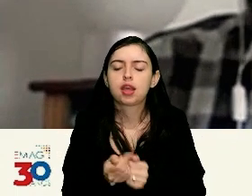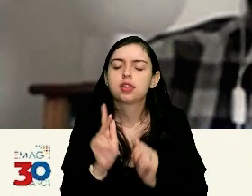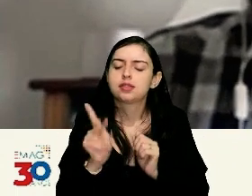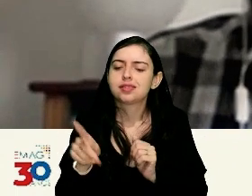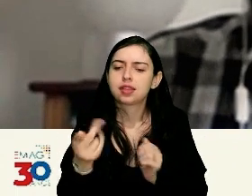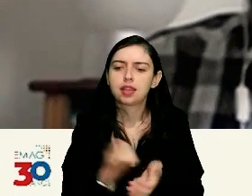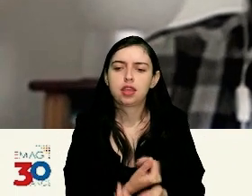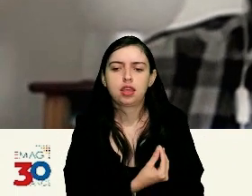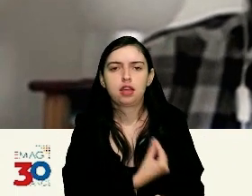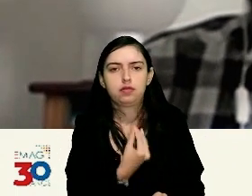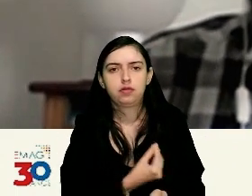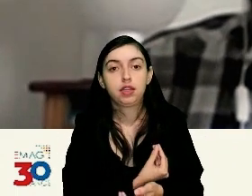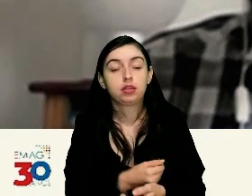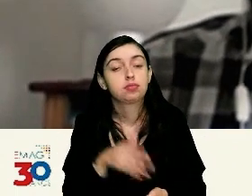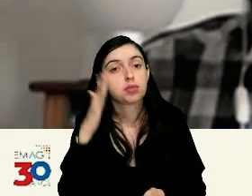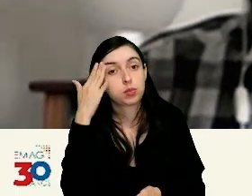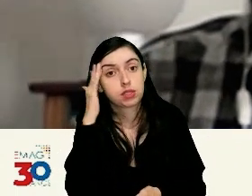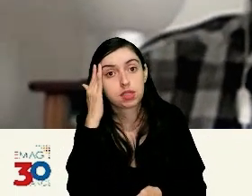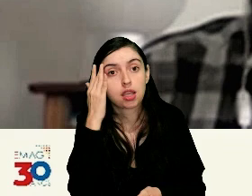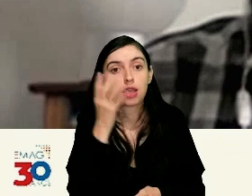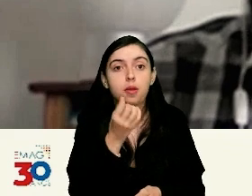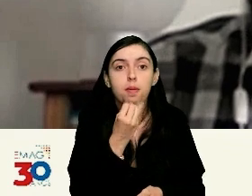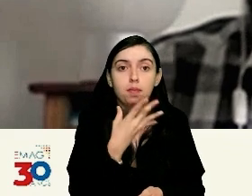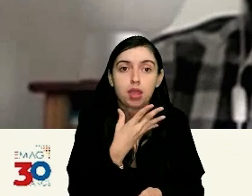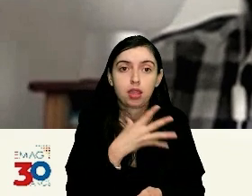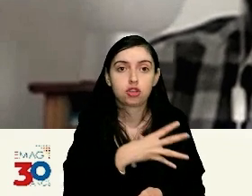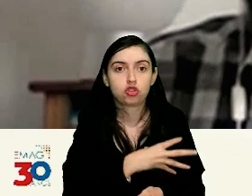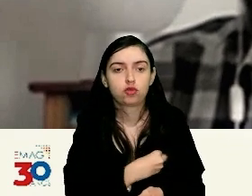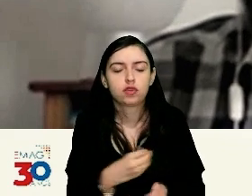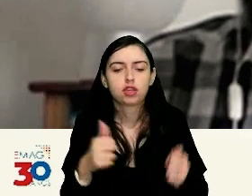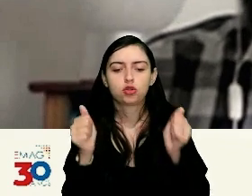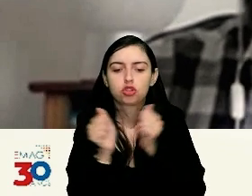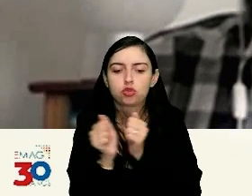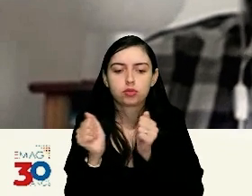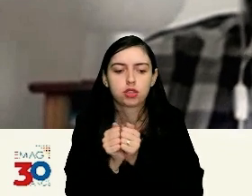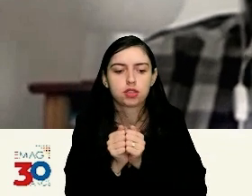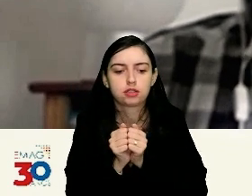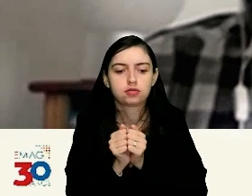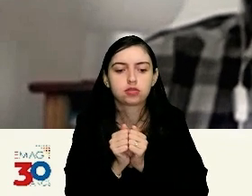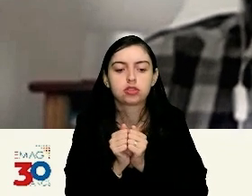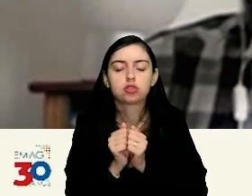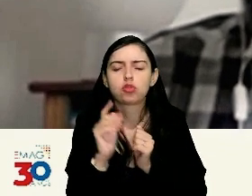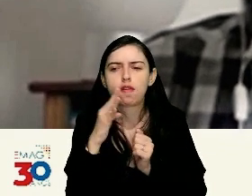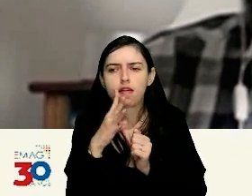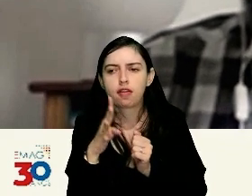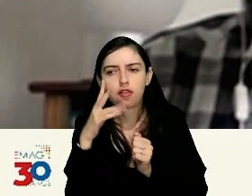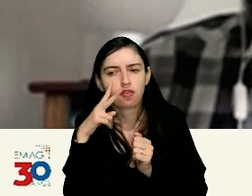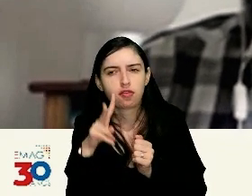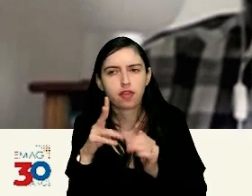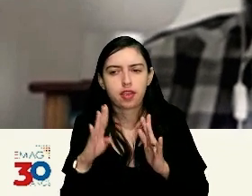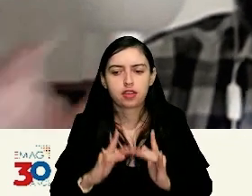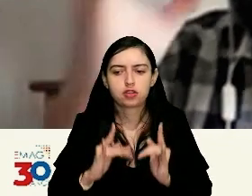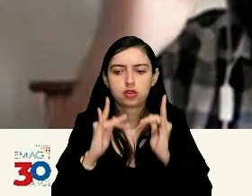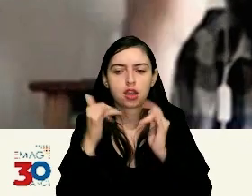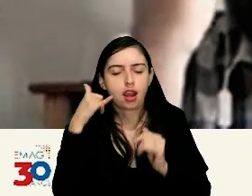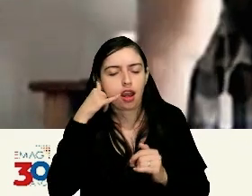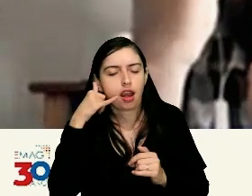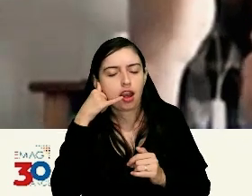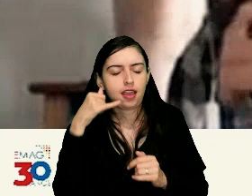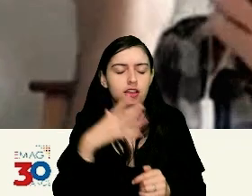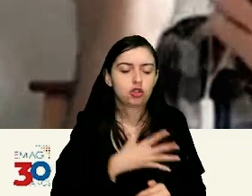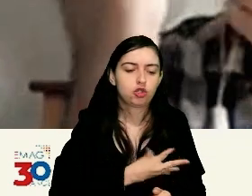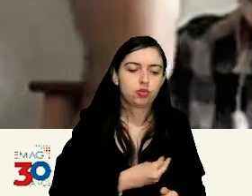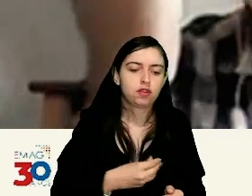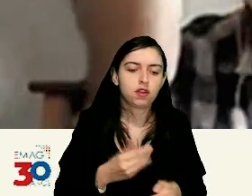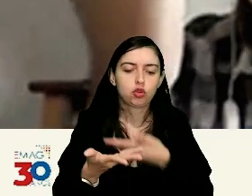seus filhos estão bem, eu vejo que eles são próximos, né? Como a gente trabalha no mesmo andar, a gente percebe, eu vejo que ele liga para os filhos, que tem toda uma proximidade.